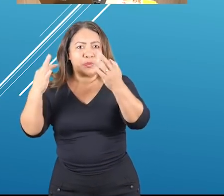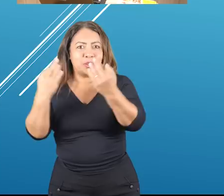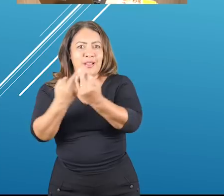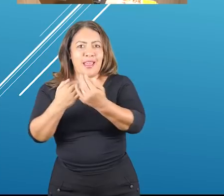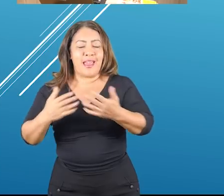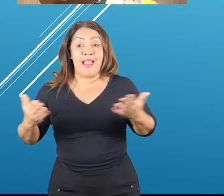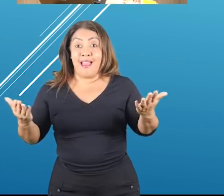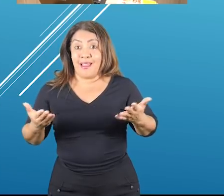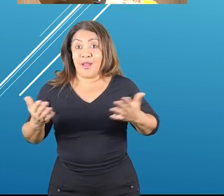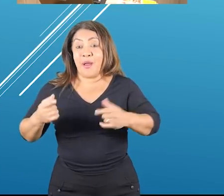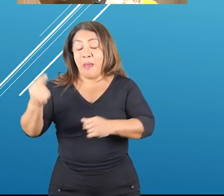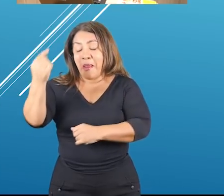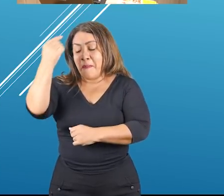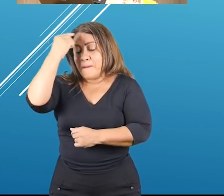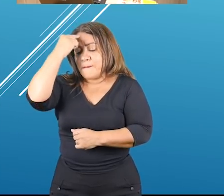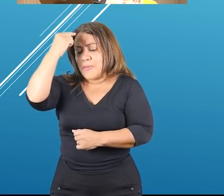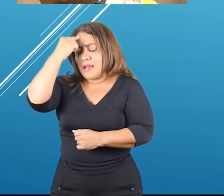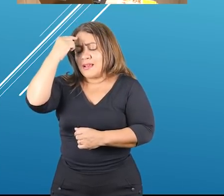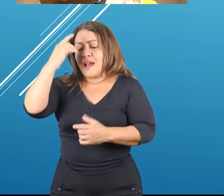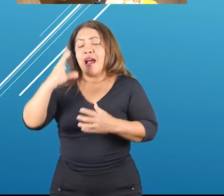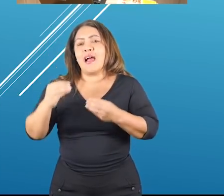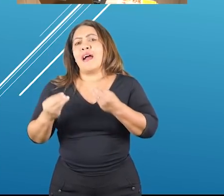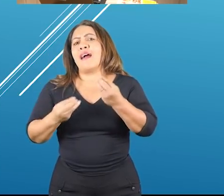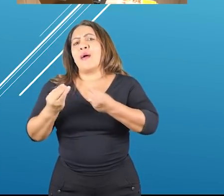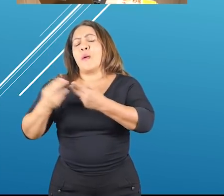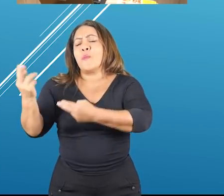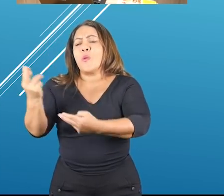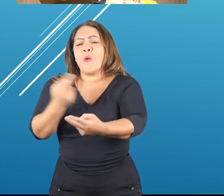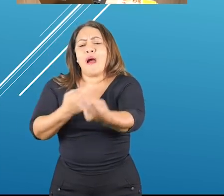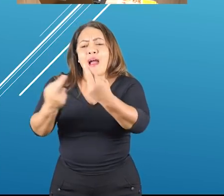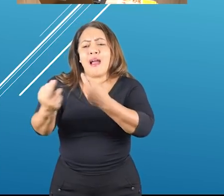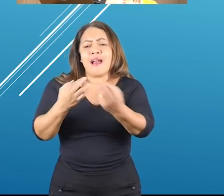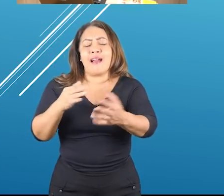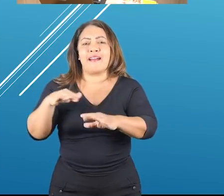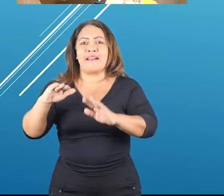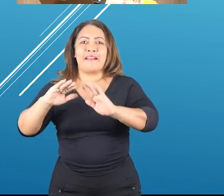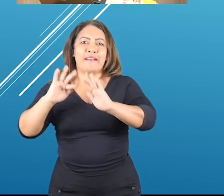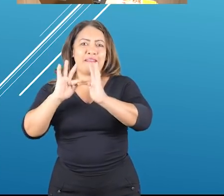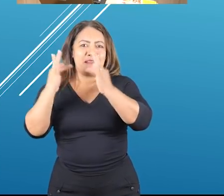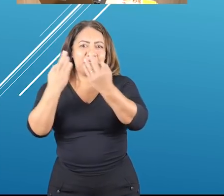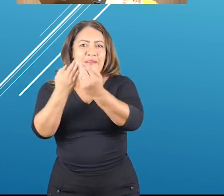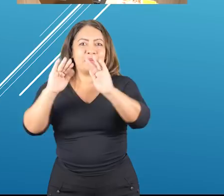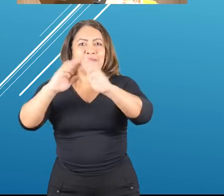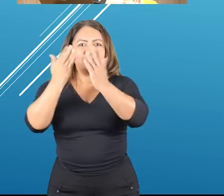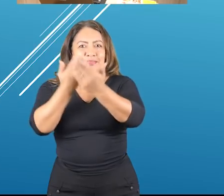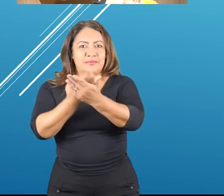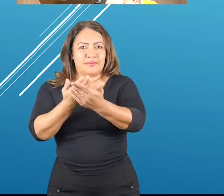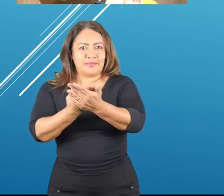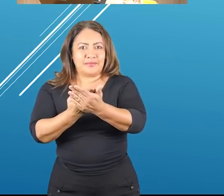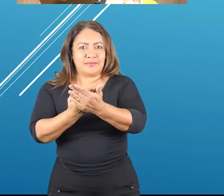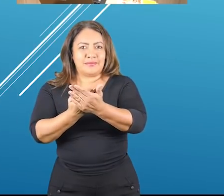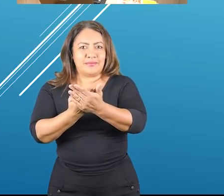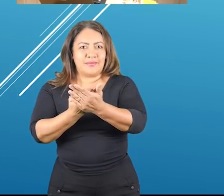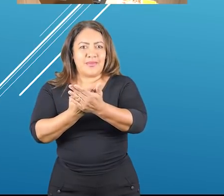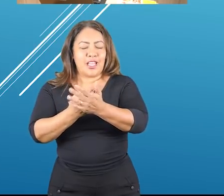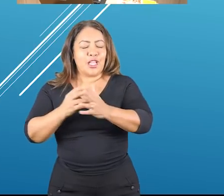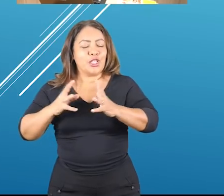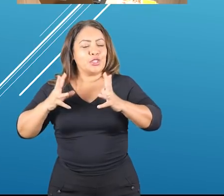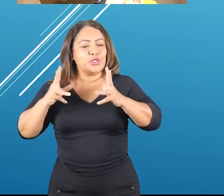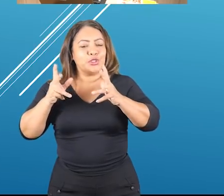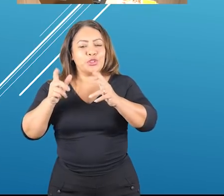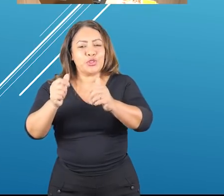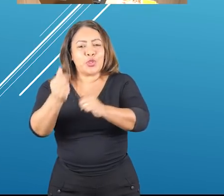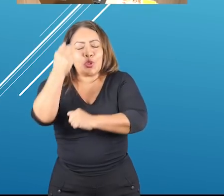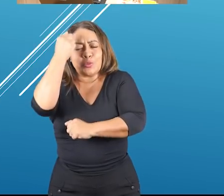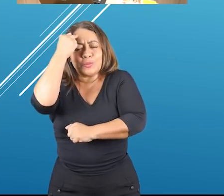Por isso que a gente está pensando, né, nessa questão da relação família-escola, que a gente precisa pensar em todo